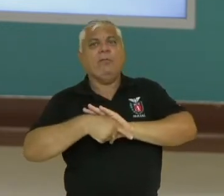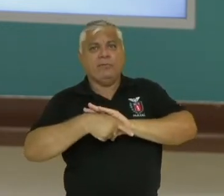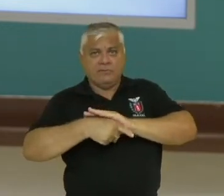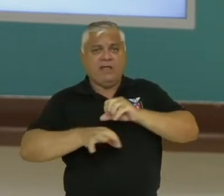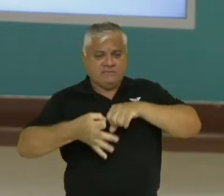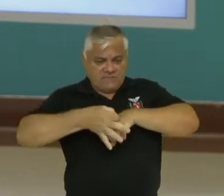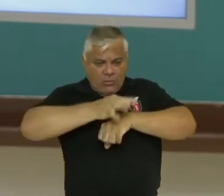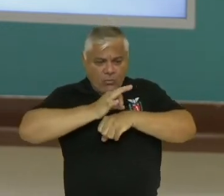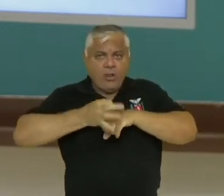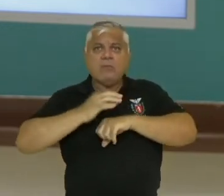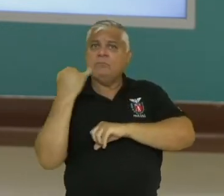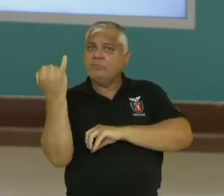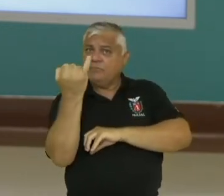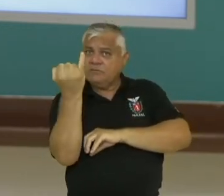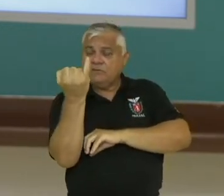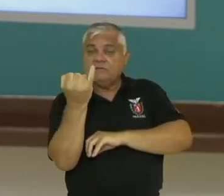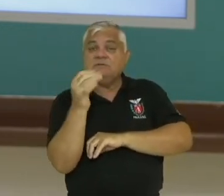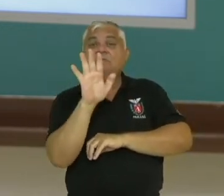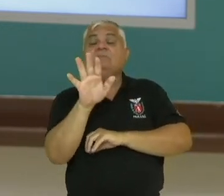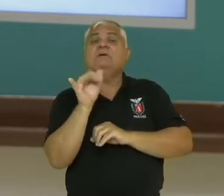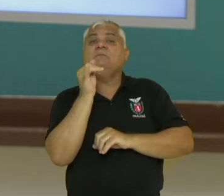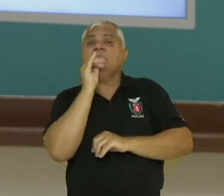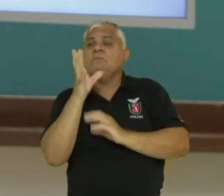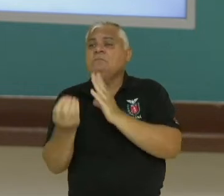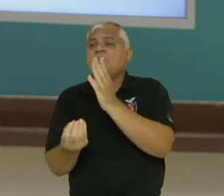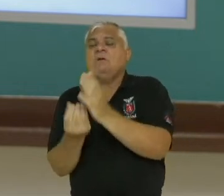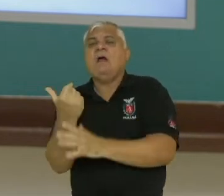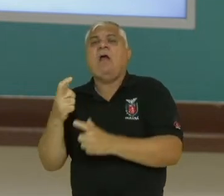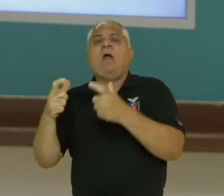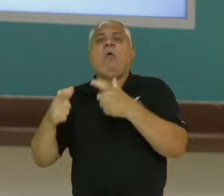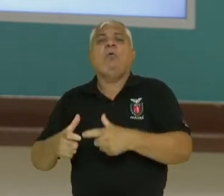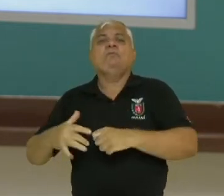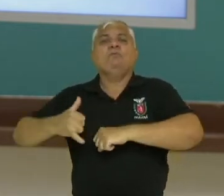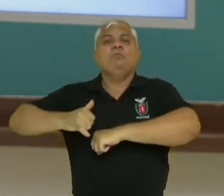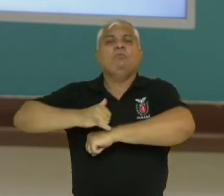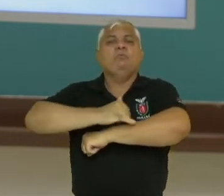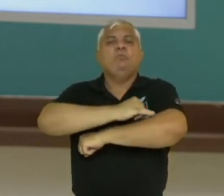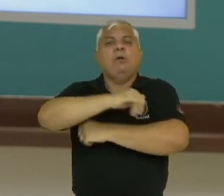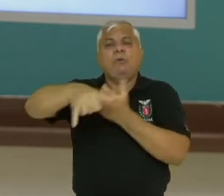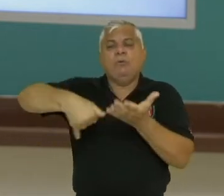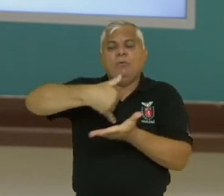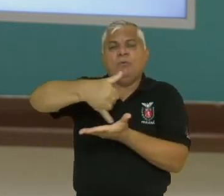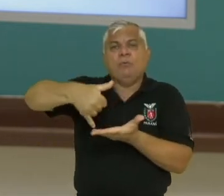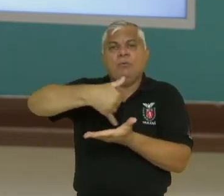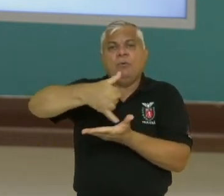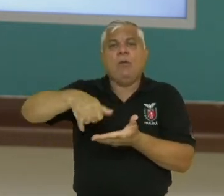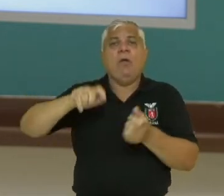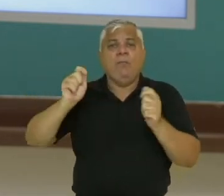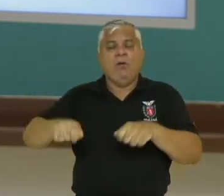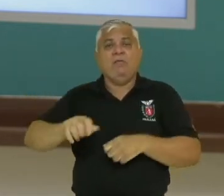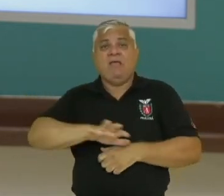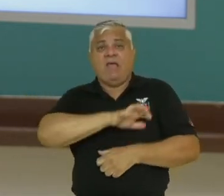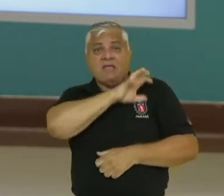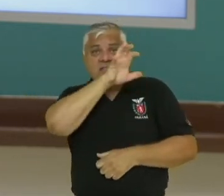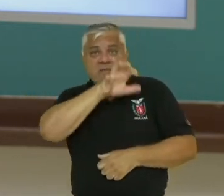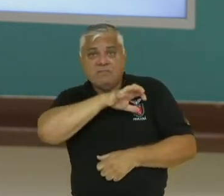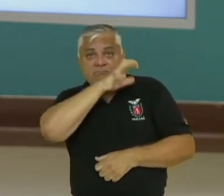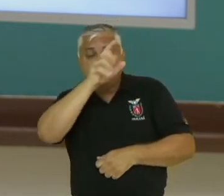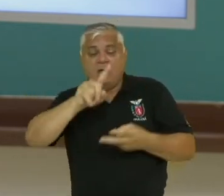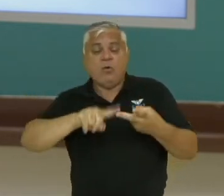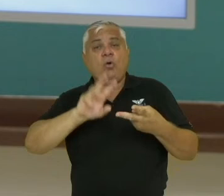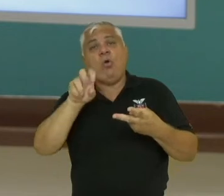célula. Então, de acordo com a sua origem, as gorduras, os lipídios podem ser de origem animal ou de